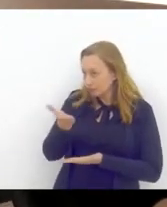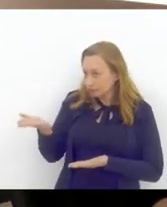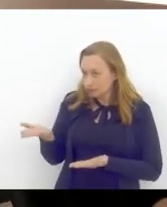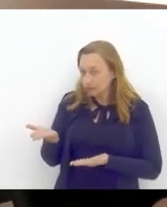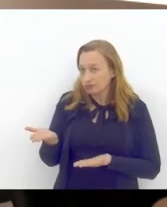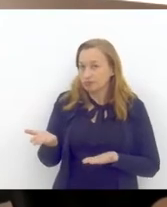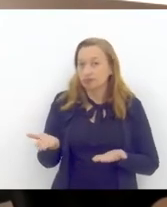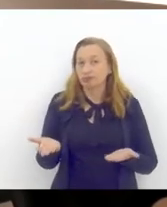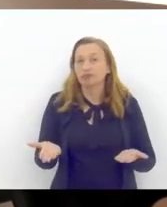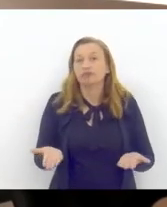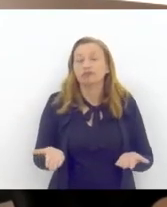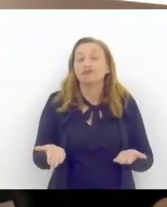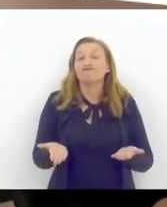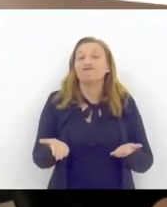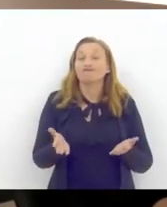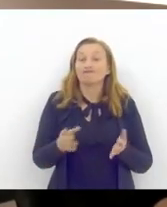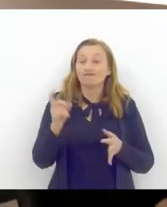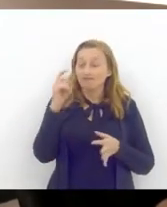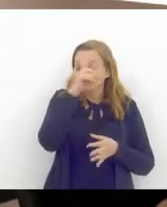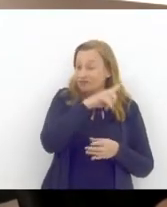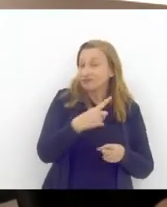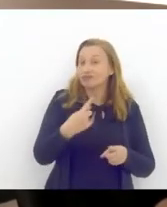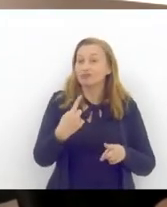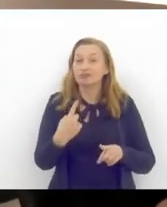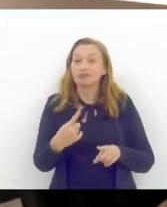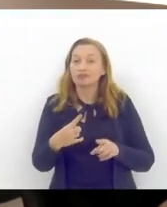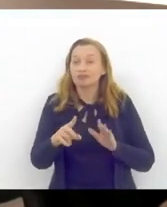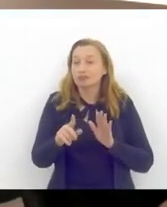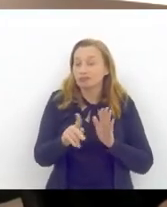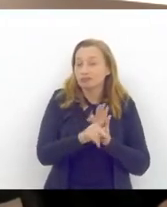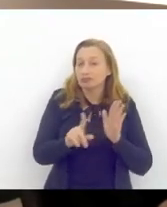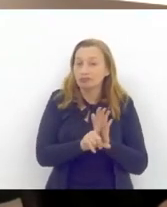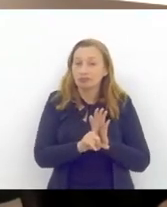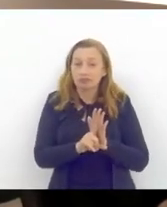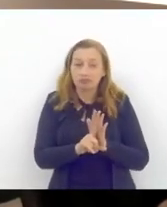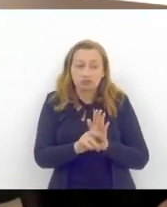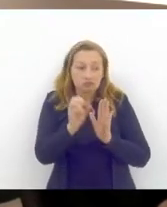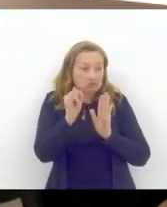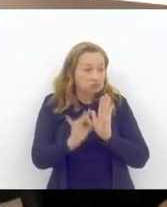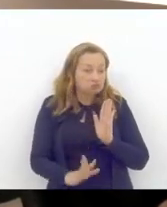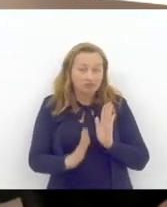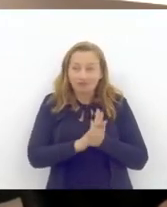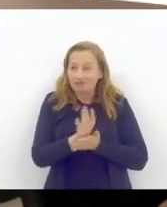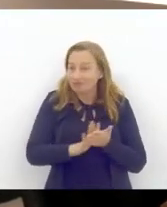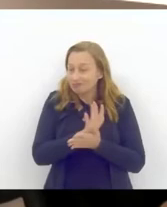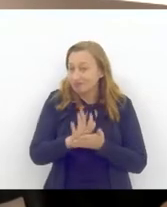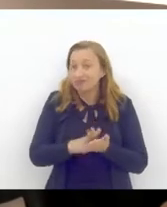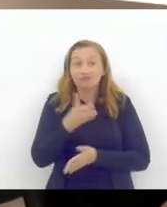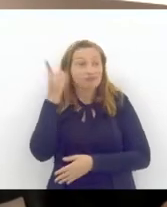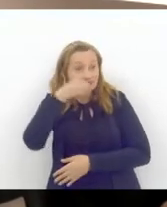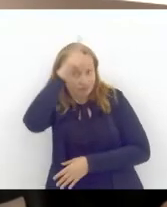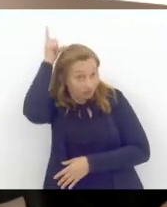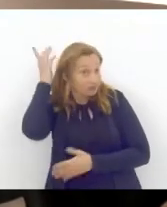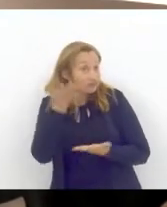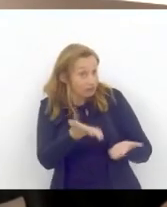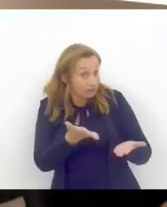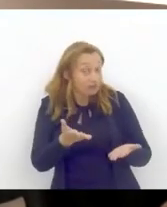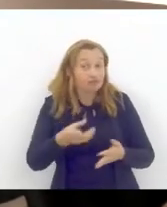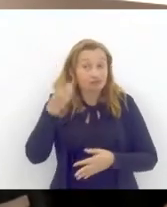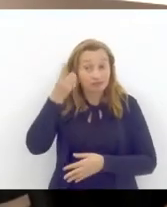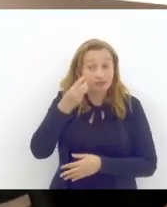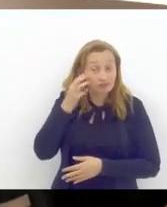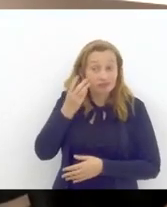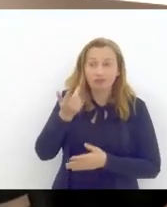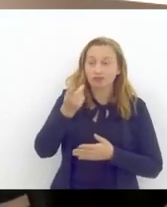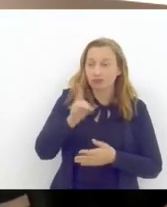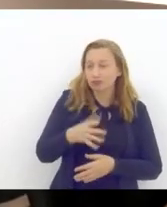situação bastante delicada e difícil. E um projeto de lei que não diz nada, né, Flávio e Luiz Paulo e Valdec, porque ele só